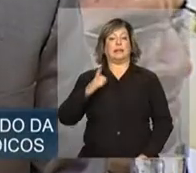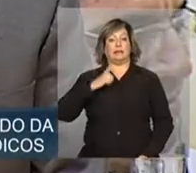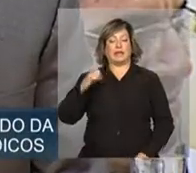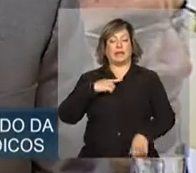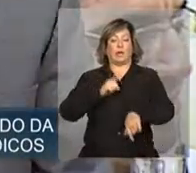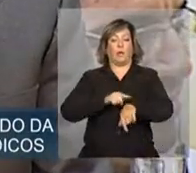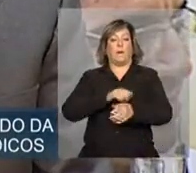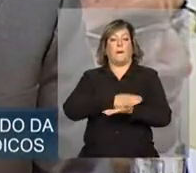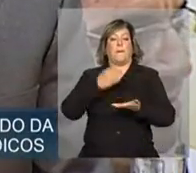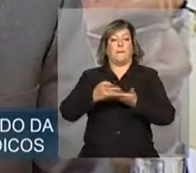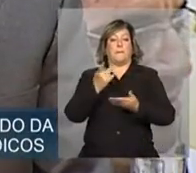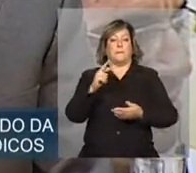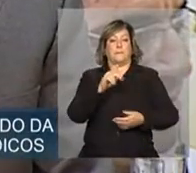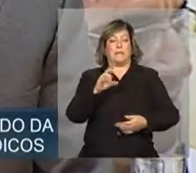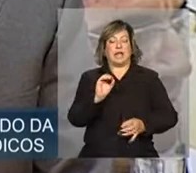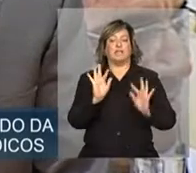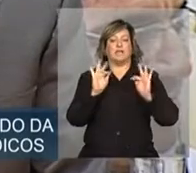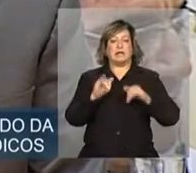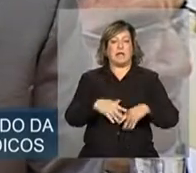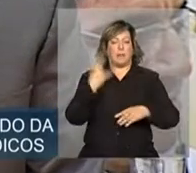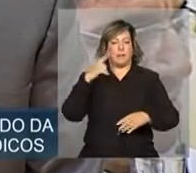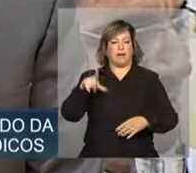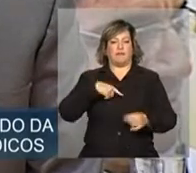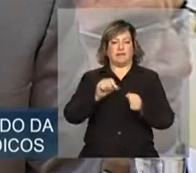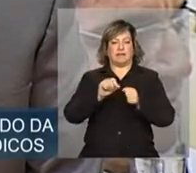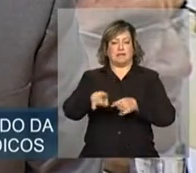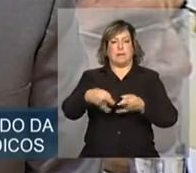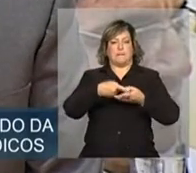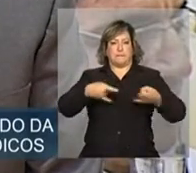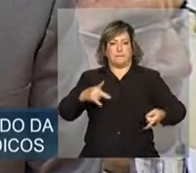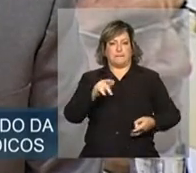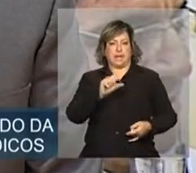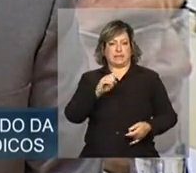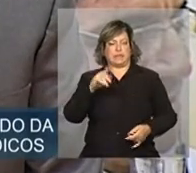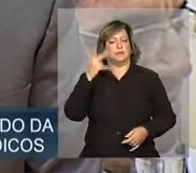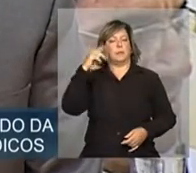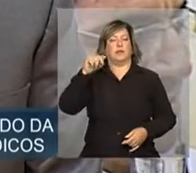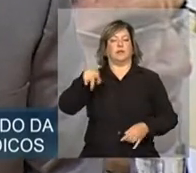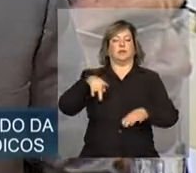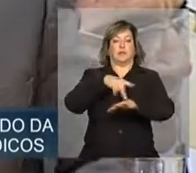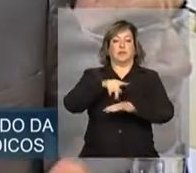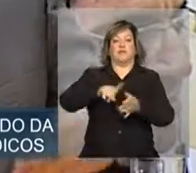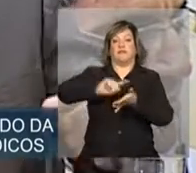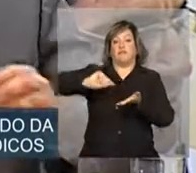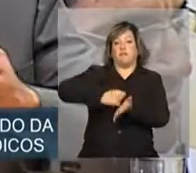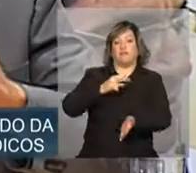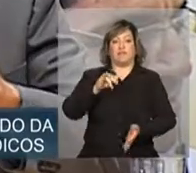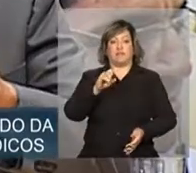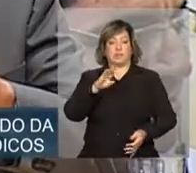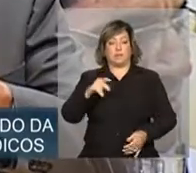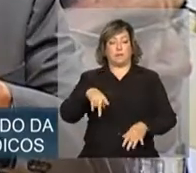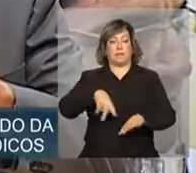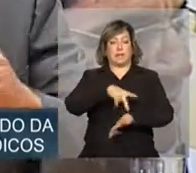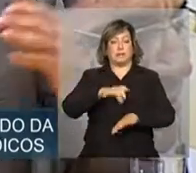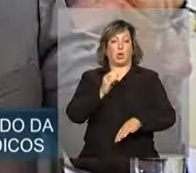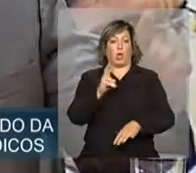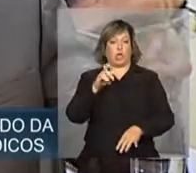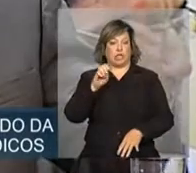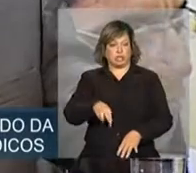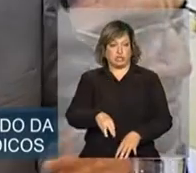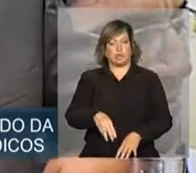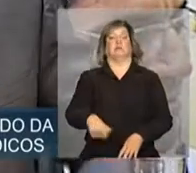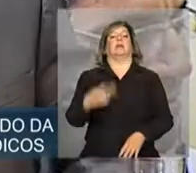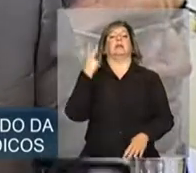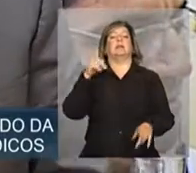pegar os documentos finais para emissão de visto e de passagem nos países de origem né então não de seu trabalho e